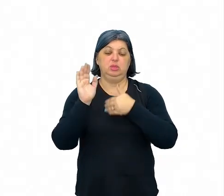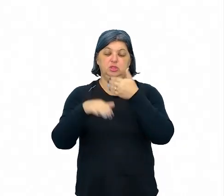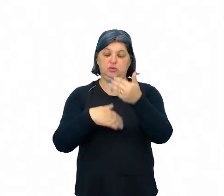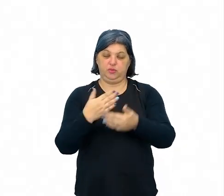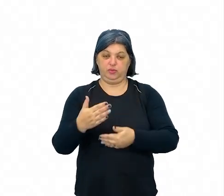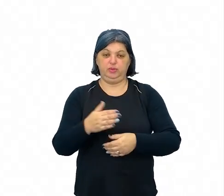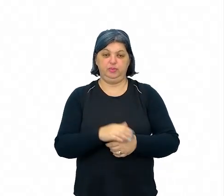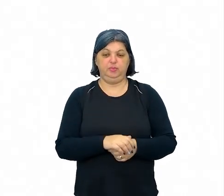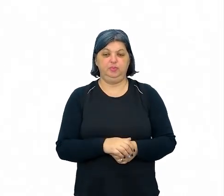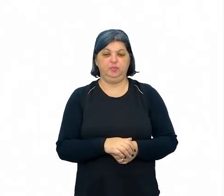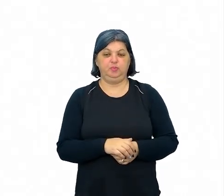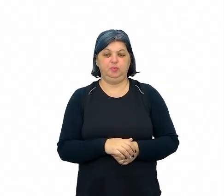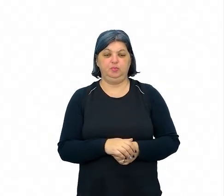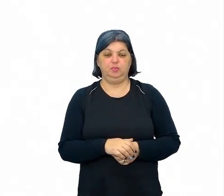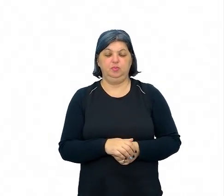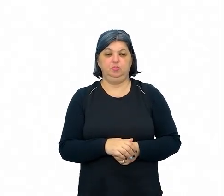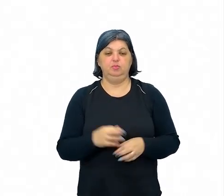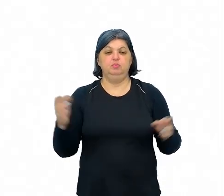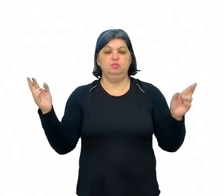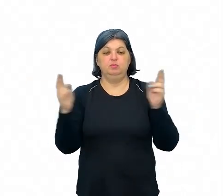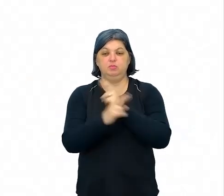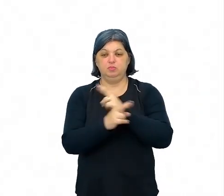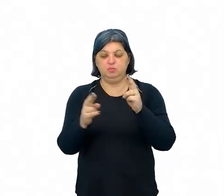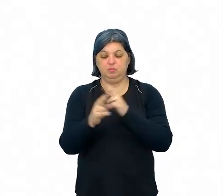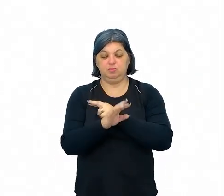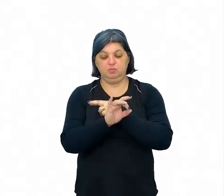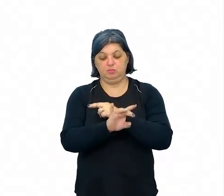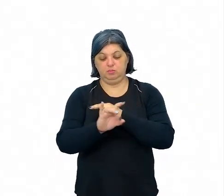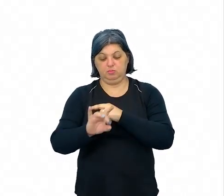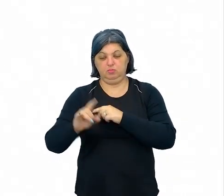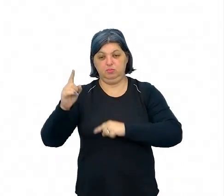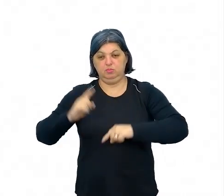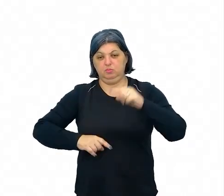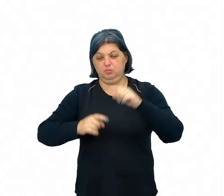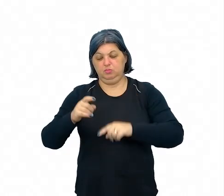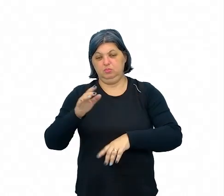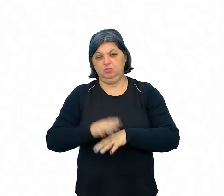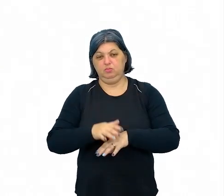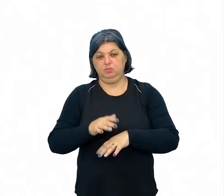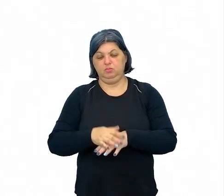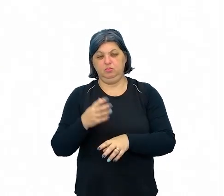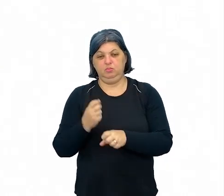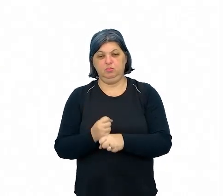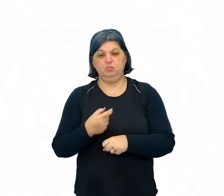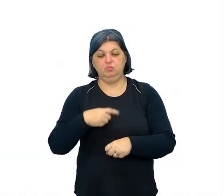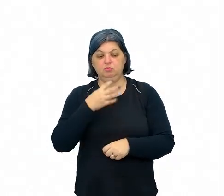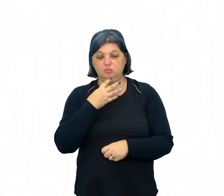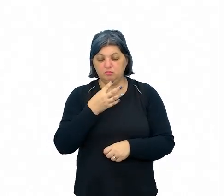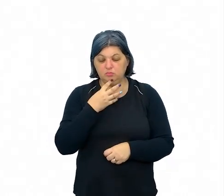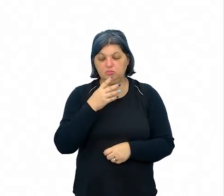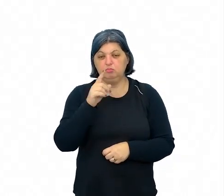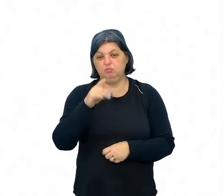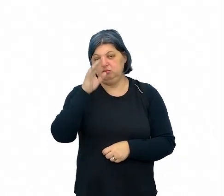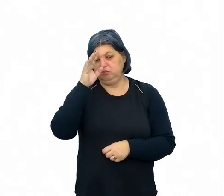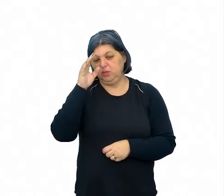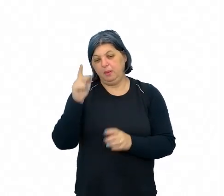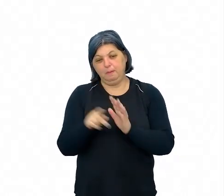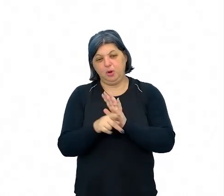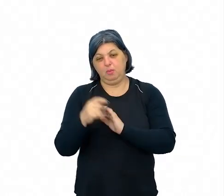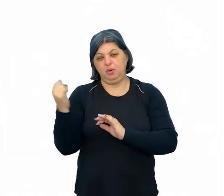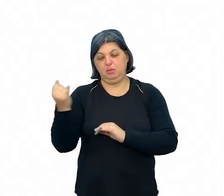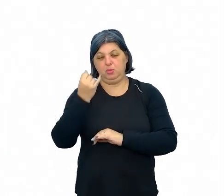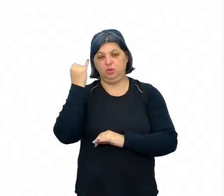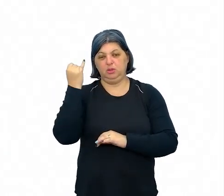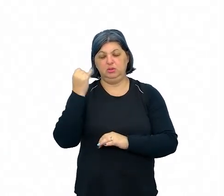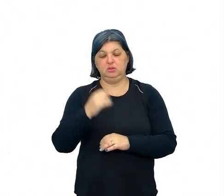desenvolvidos, né? Relacionar a cada objeto matemático destacado conhecimentos matemáticos importantes, né?